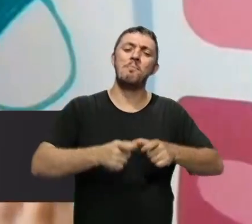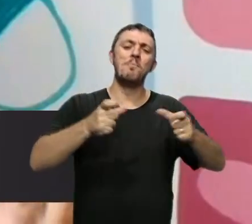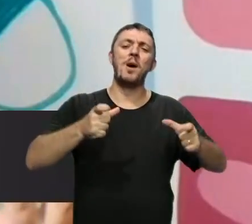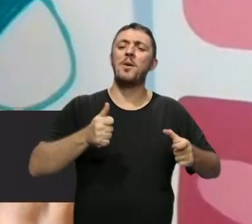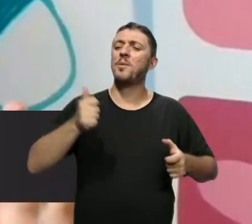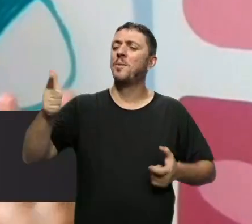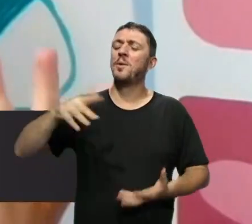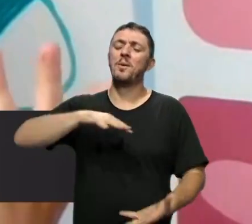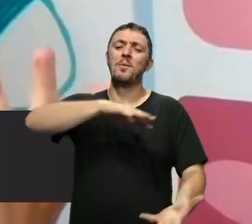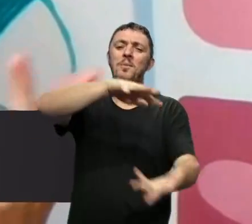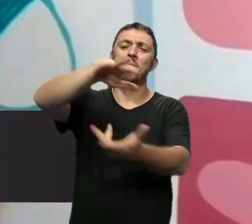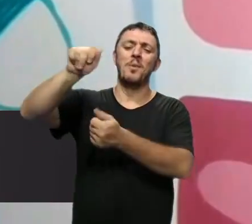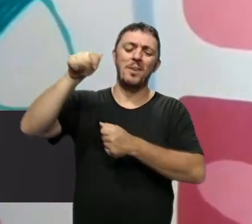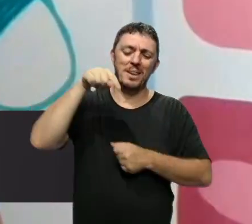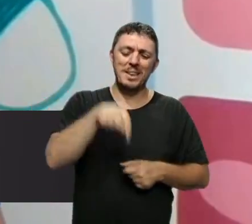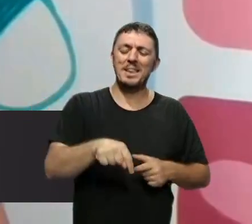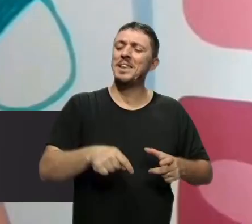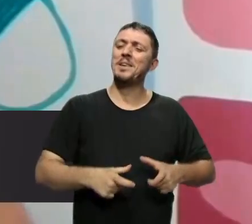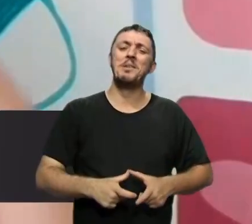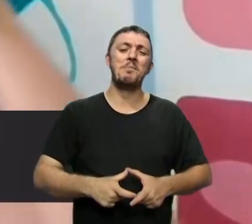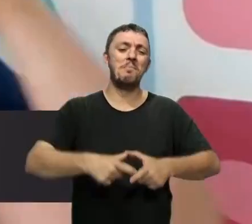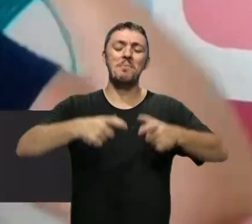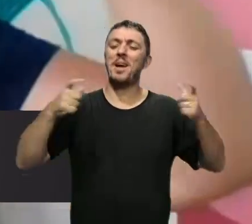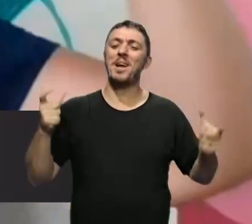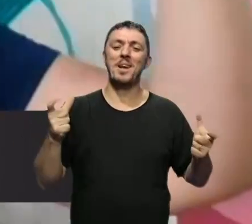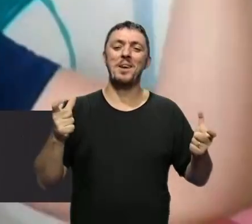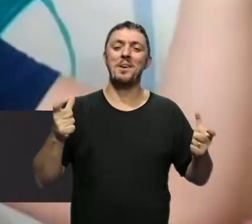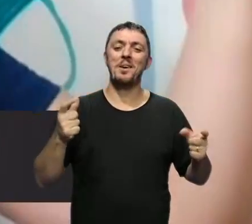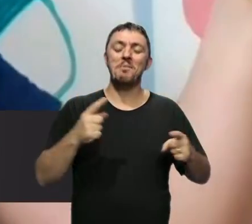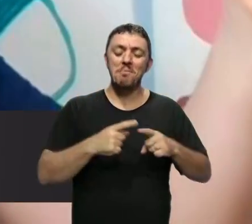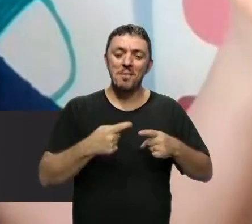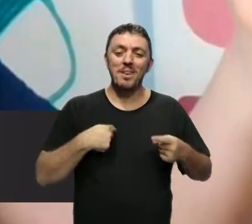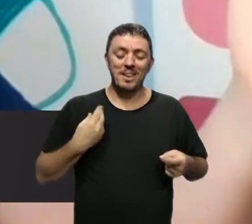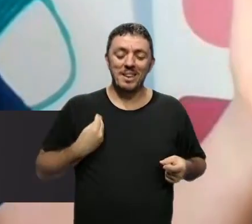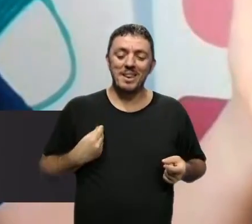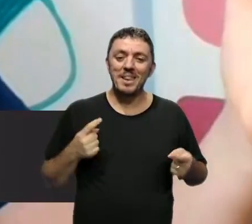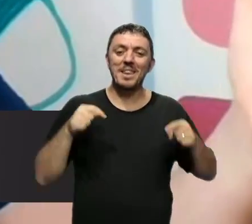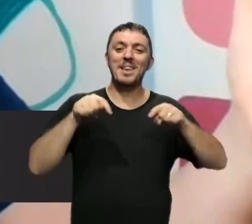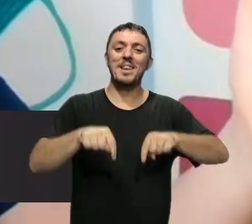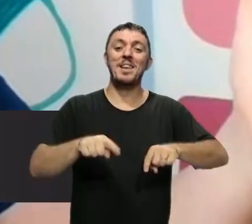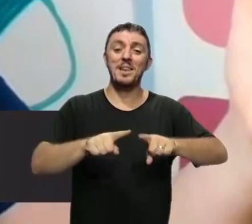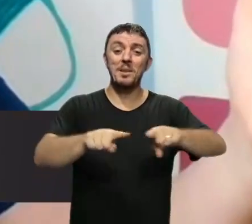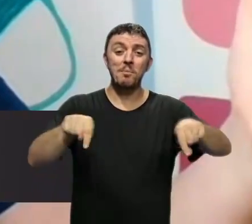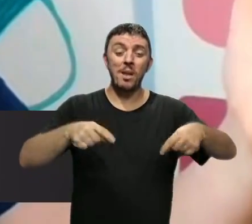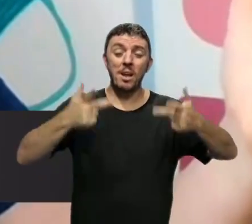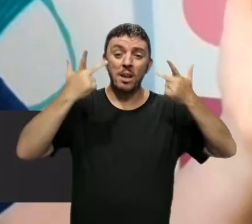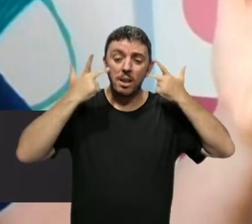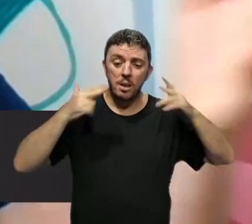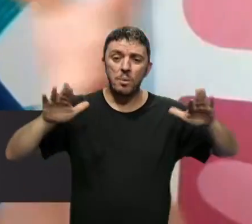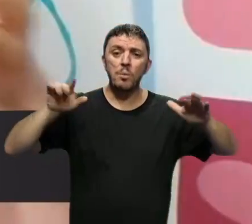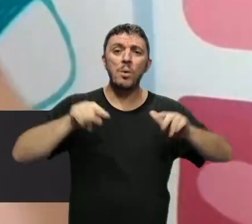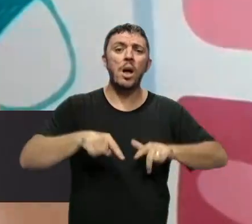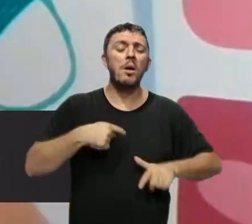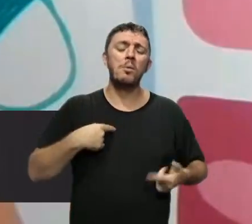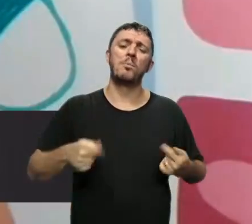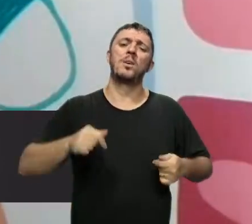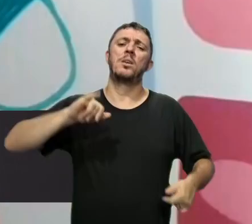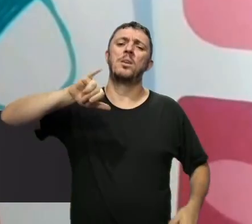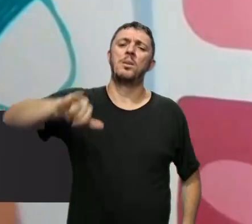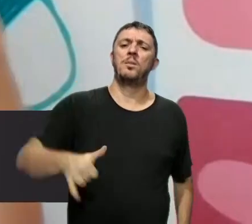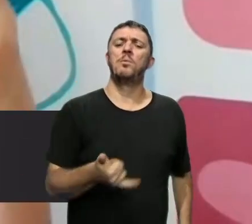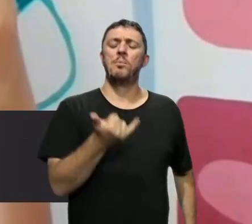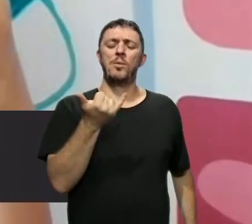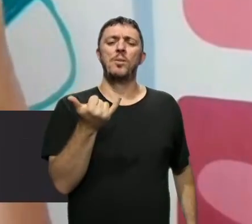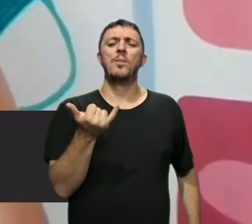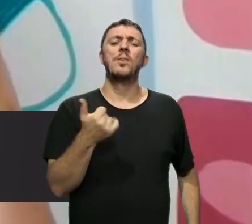se expande. Né? Então, eu ter uma área natural imensa e eu não aproveitar,